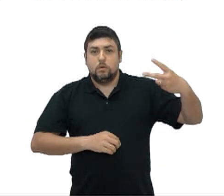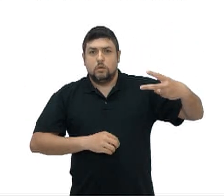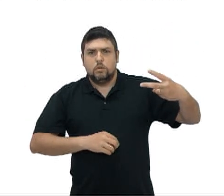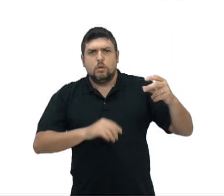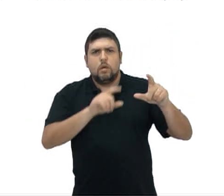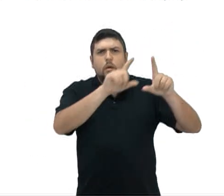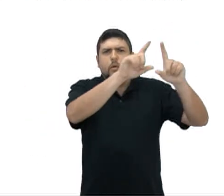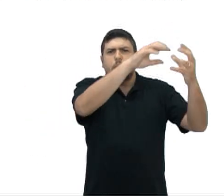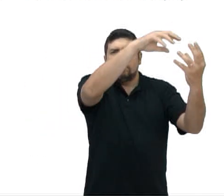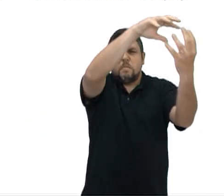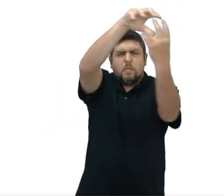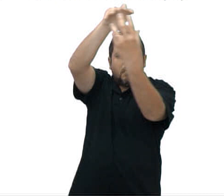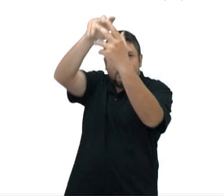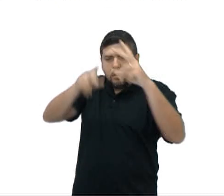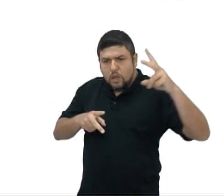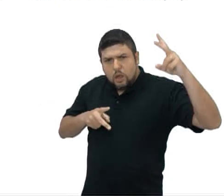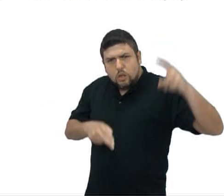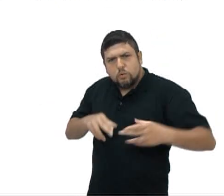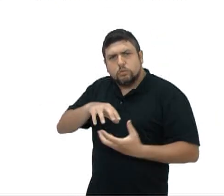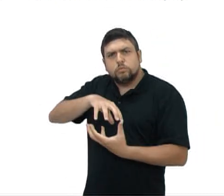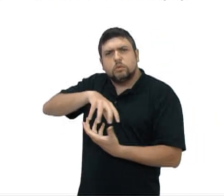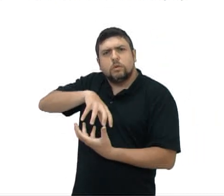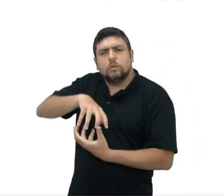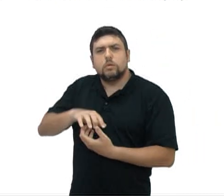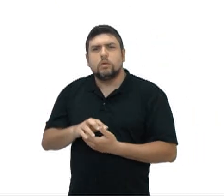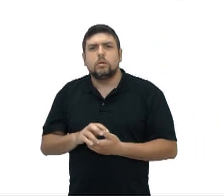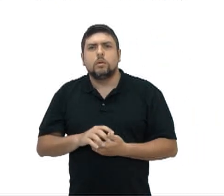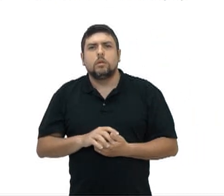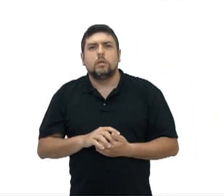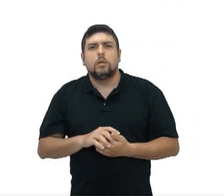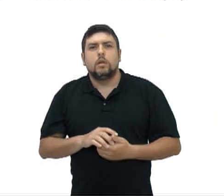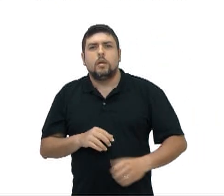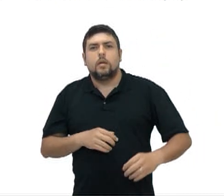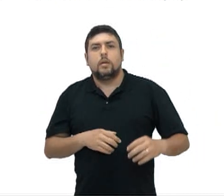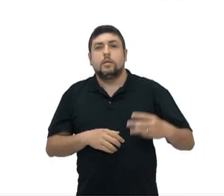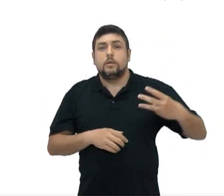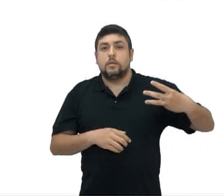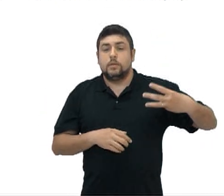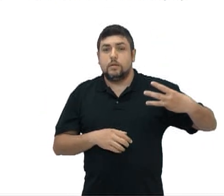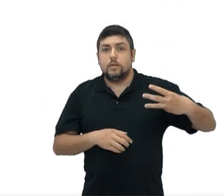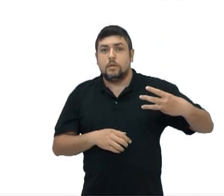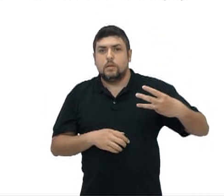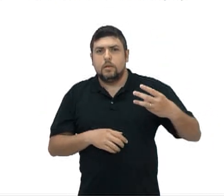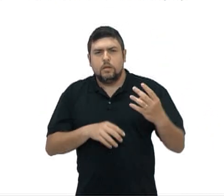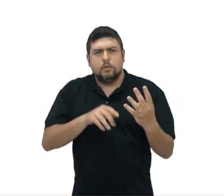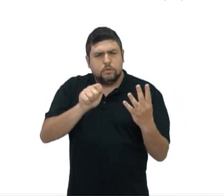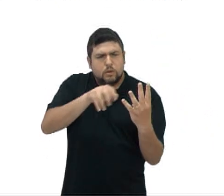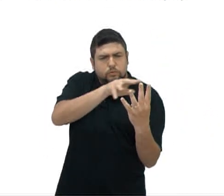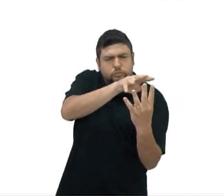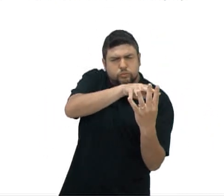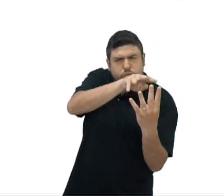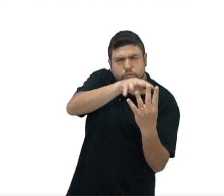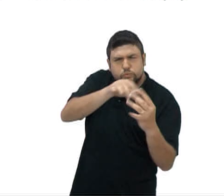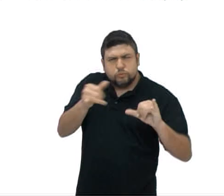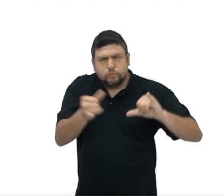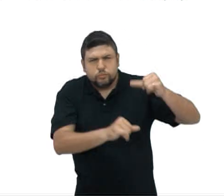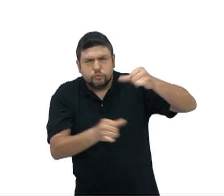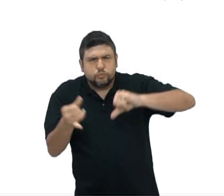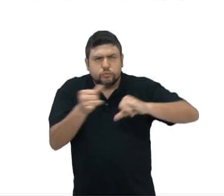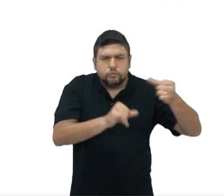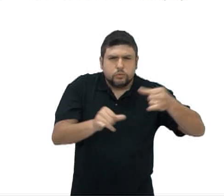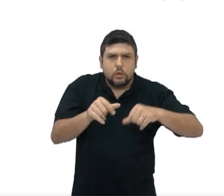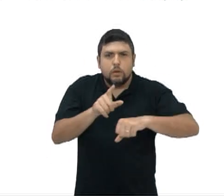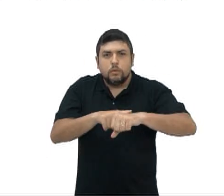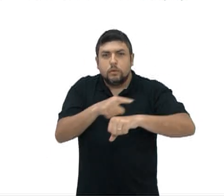Terra. Terceiro, analisar a composição química de objetos distantes. Então, mais um tempinho para